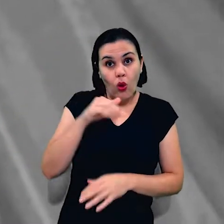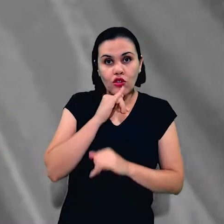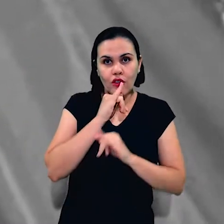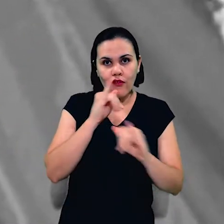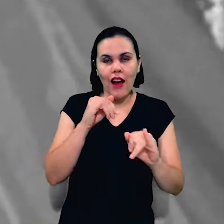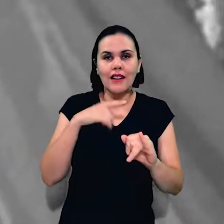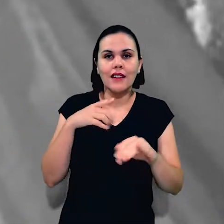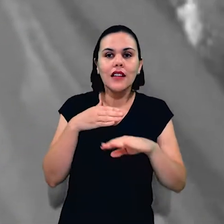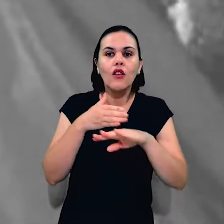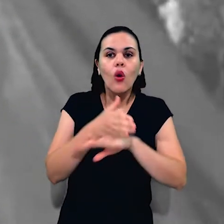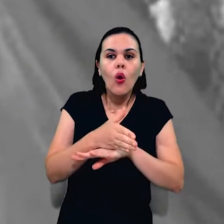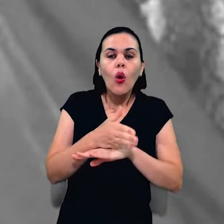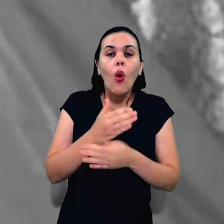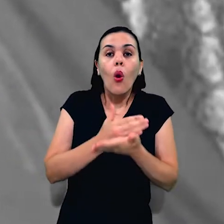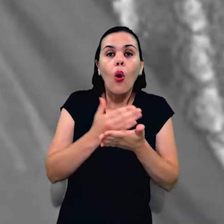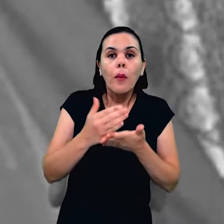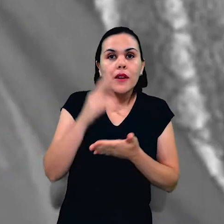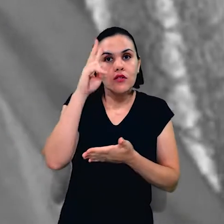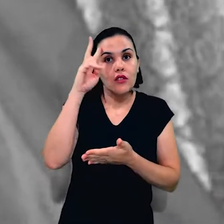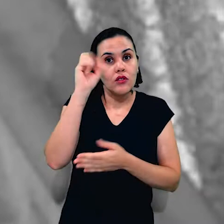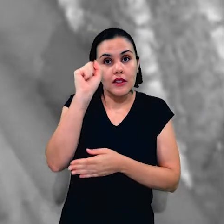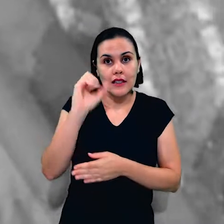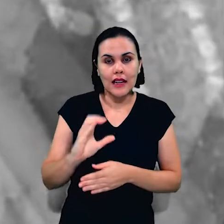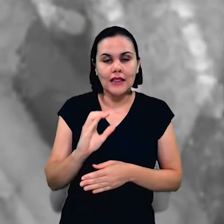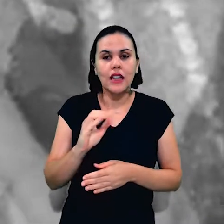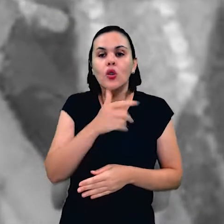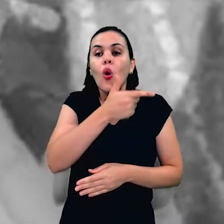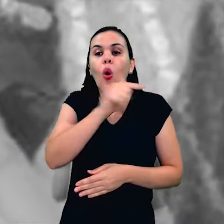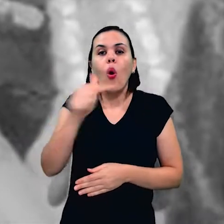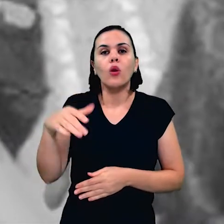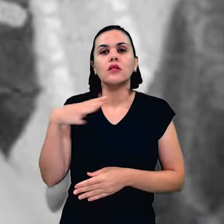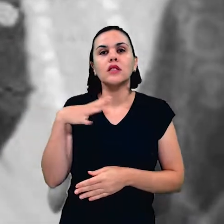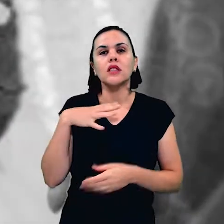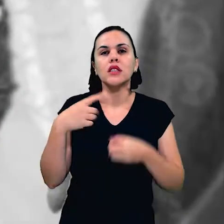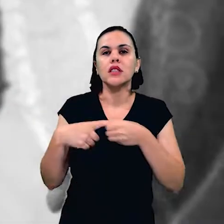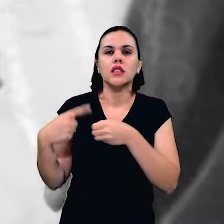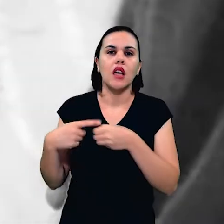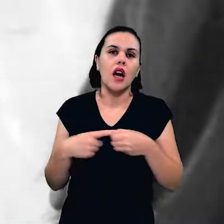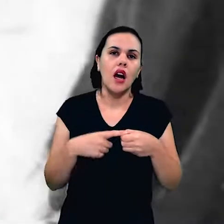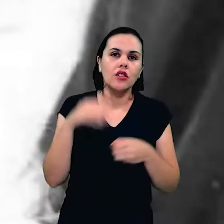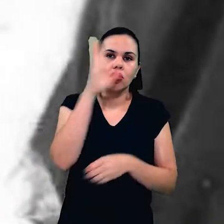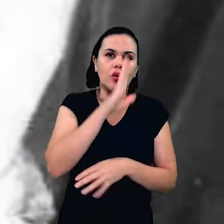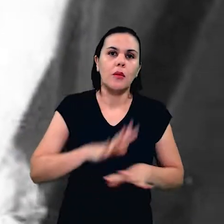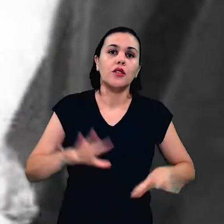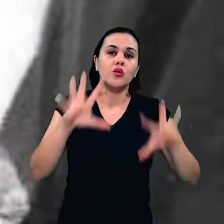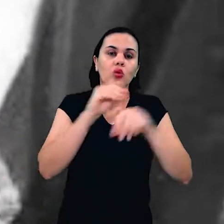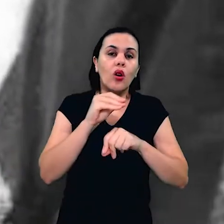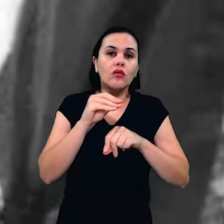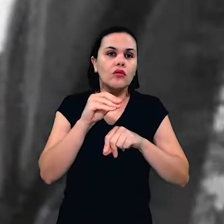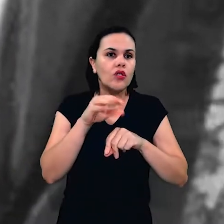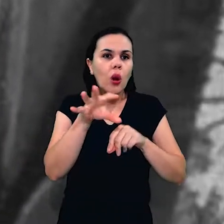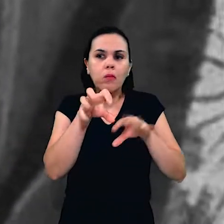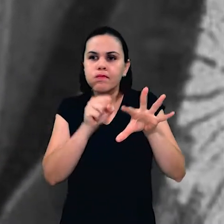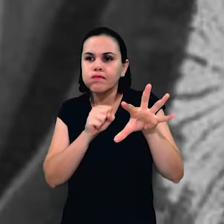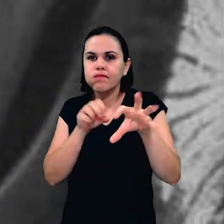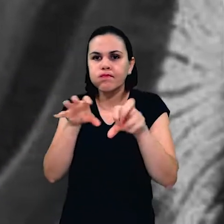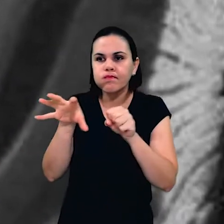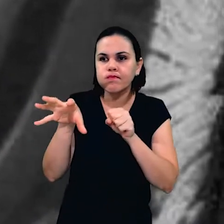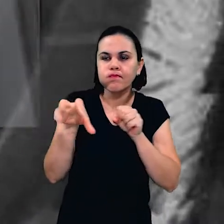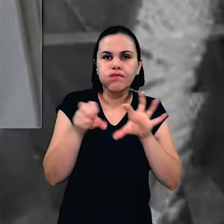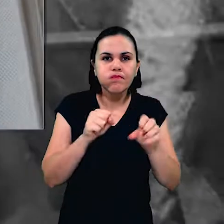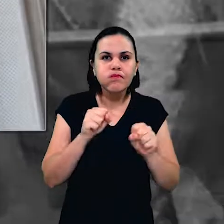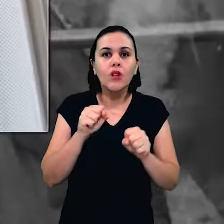festa por ali. E aí várias cidades, né, no Brasil todo foram absorvendo